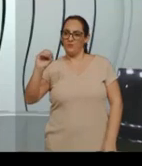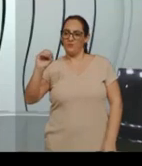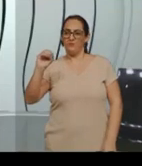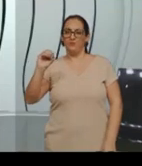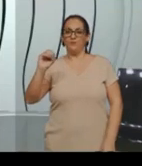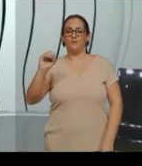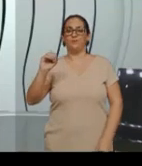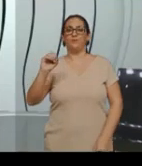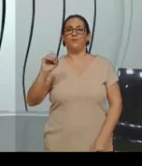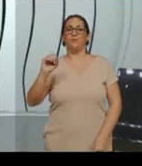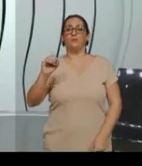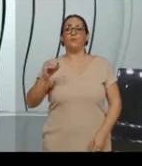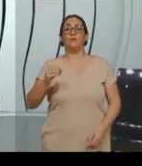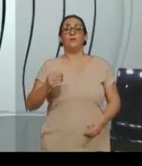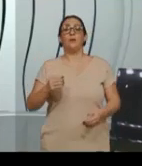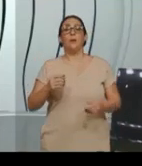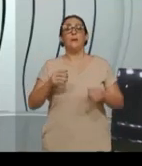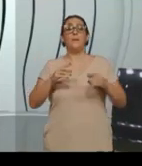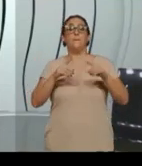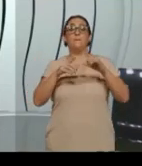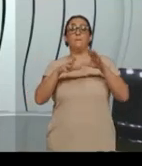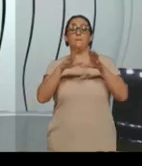1.800